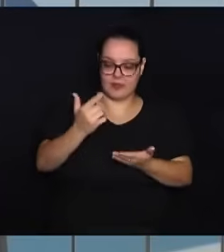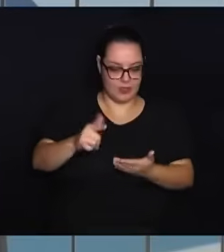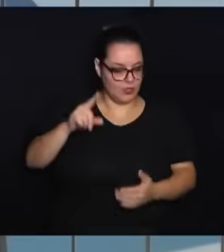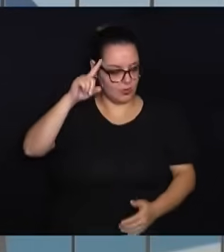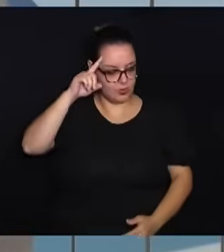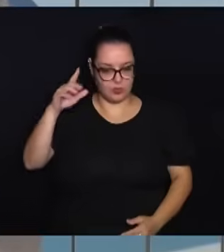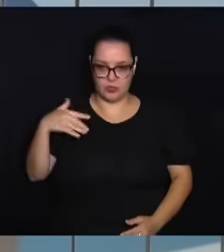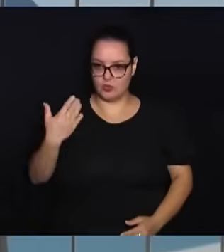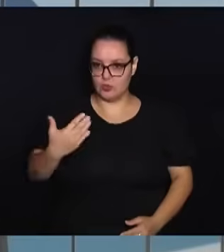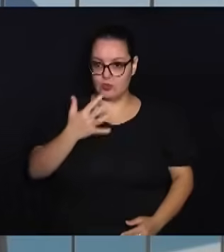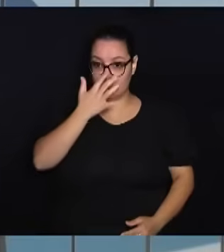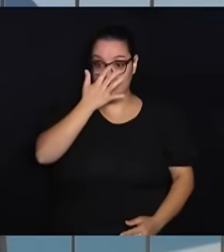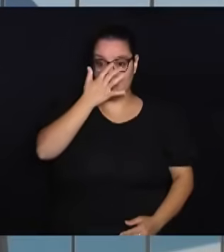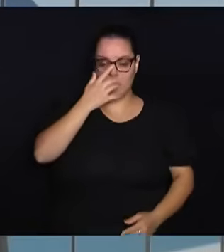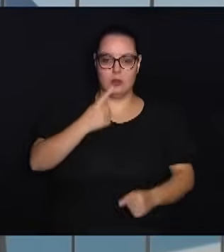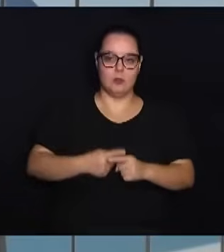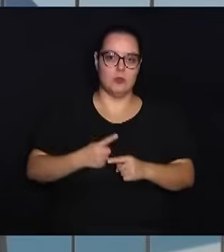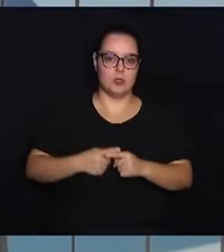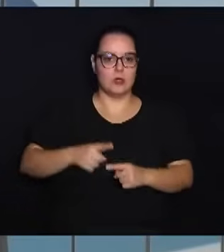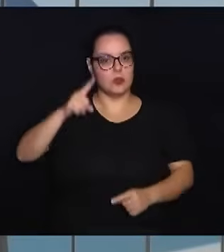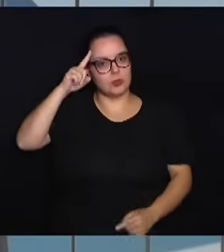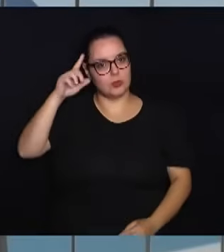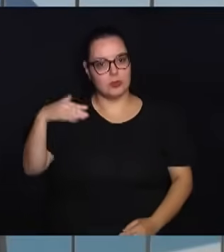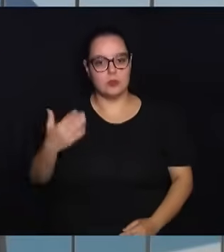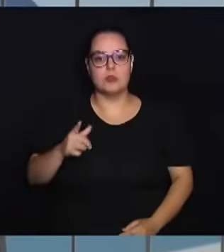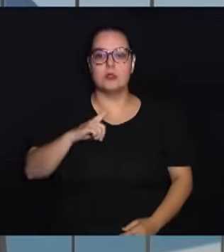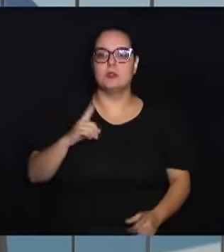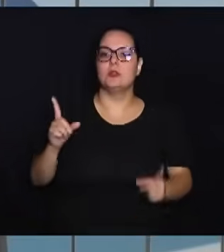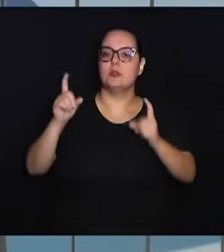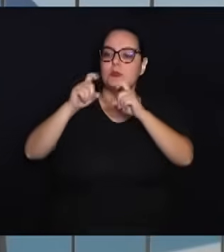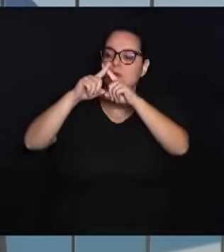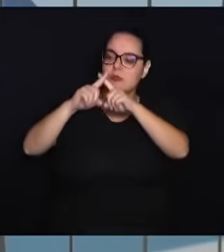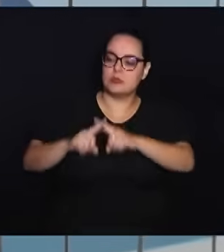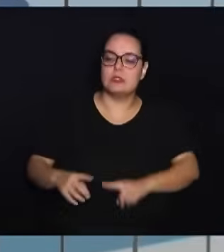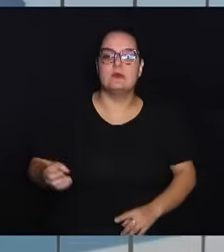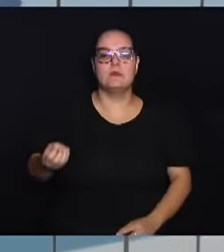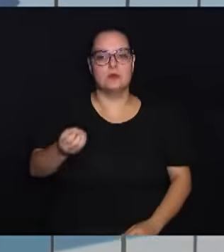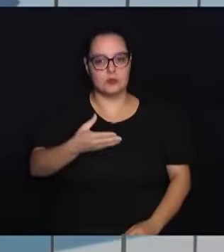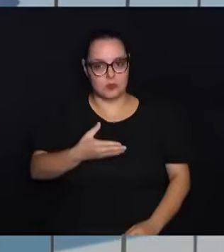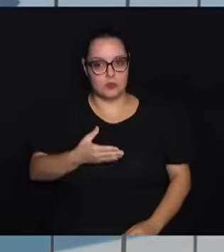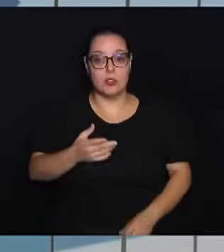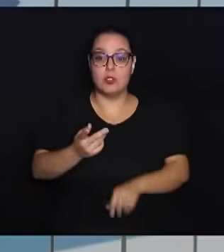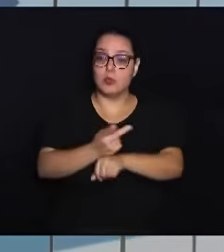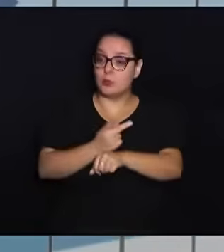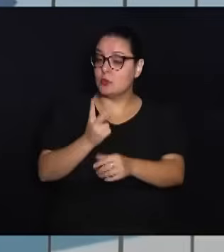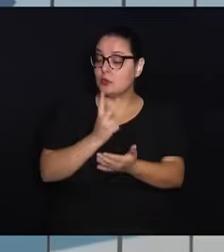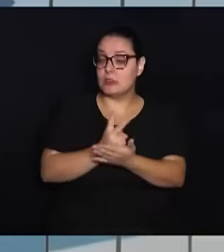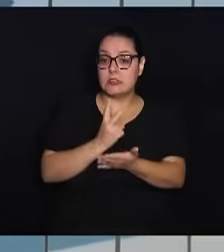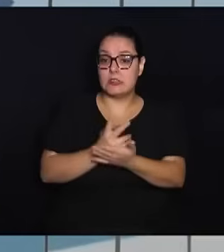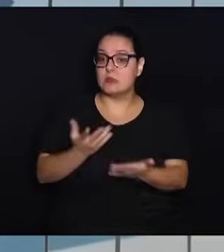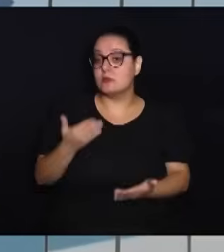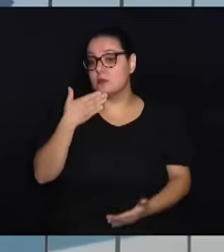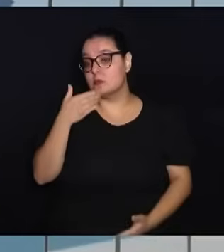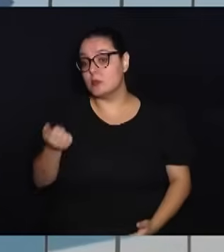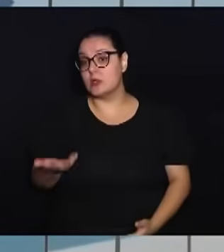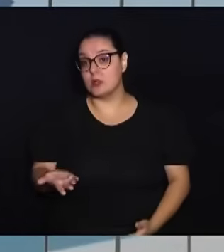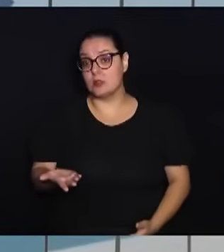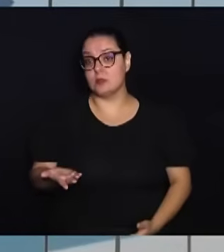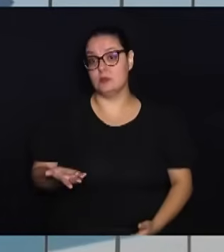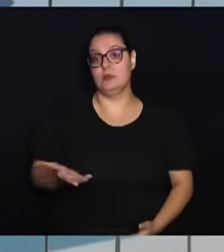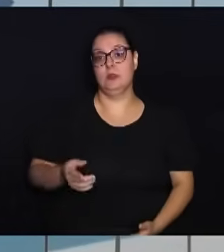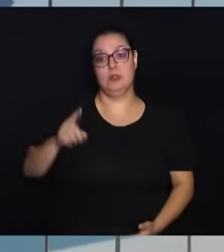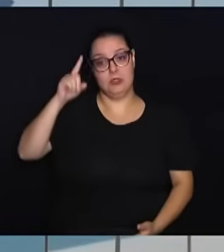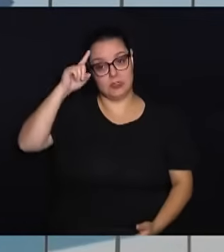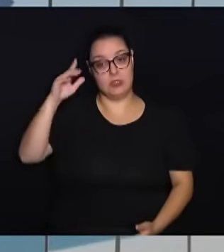dias, porque todos os dias você tem um desafio novo e busca sempre ser melhor, né? Cada